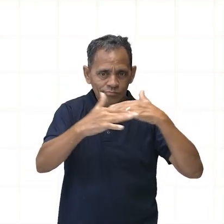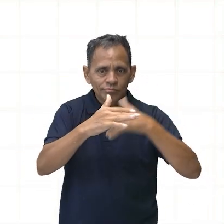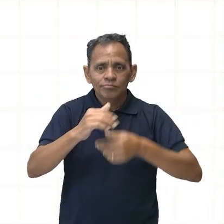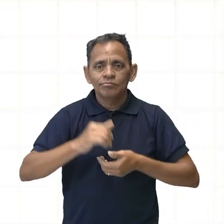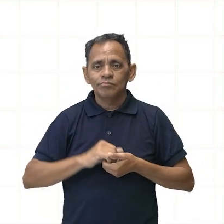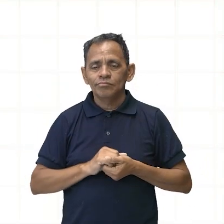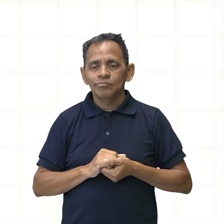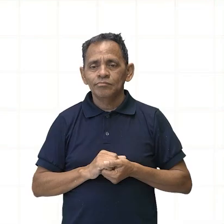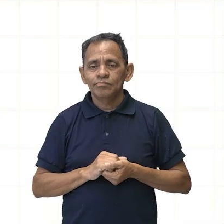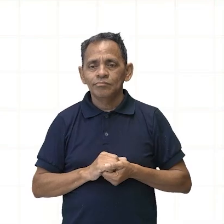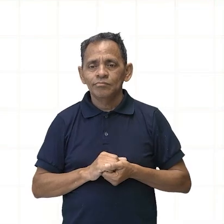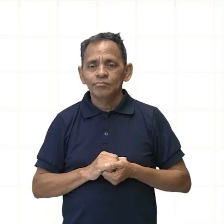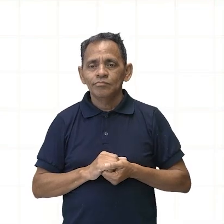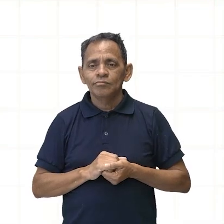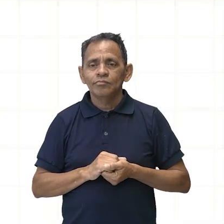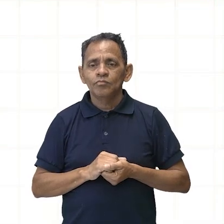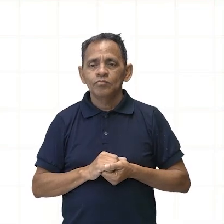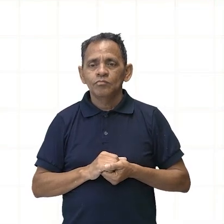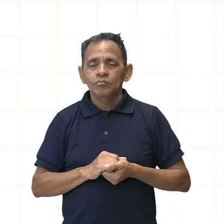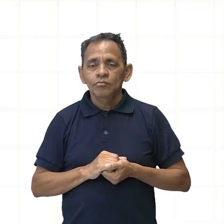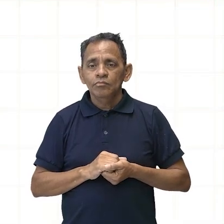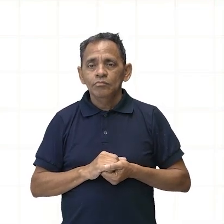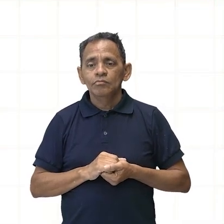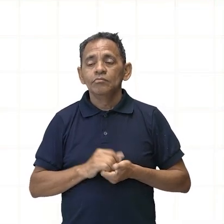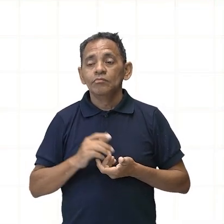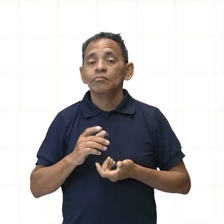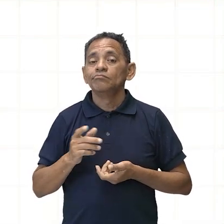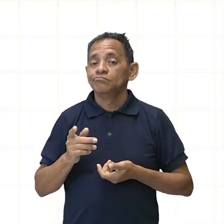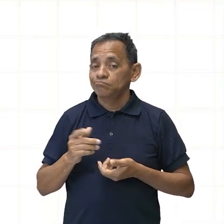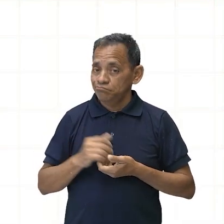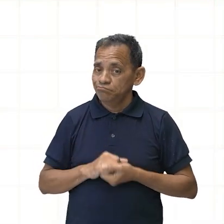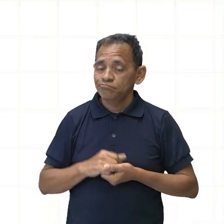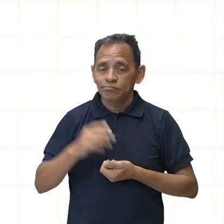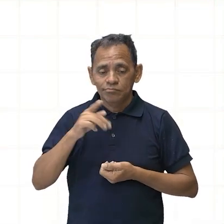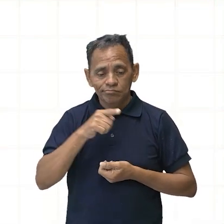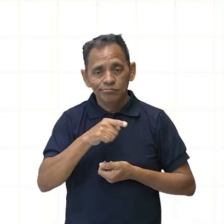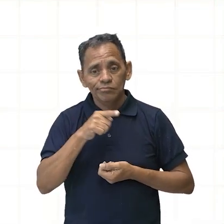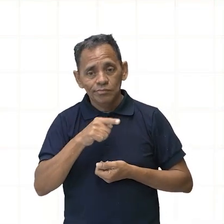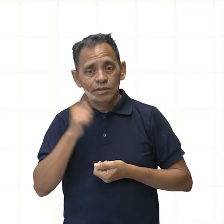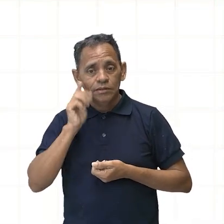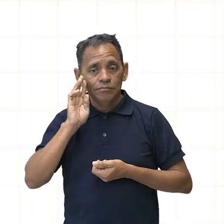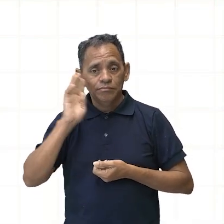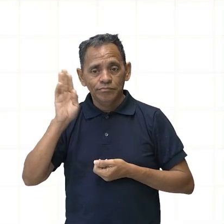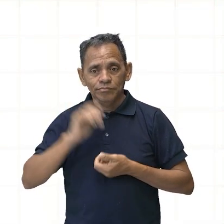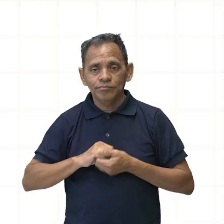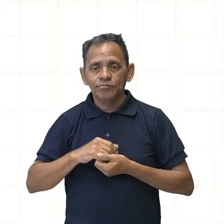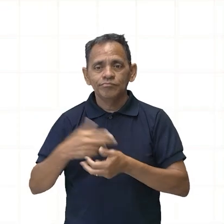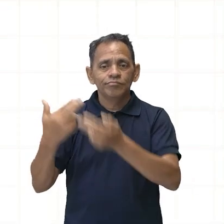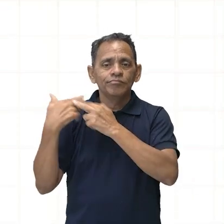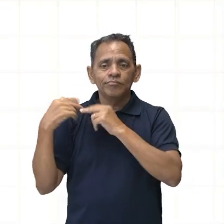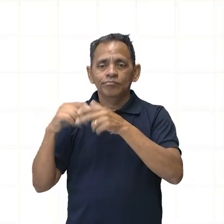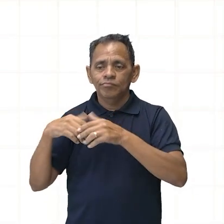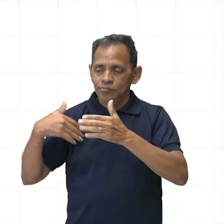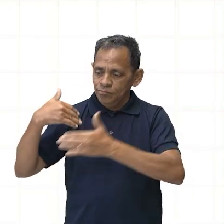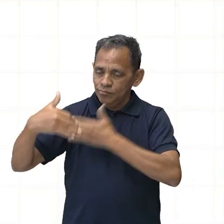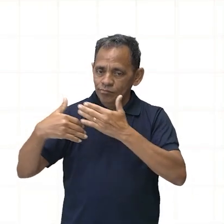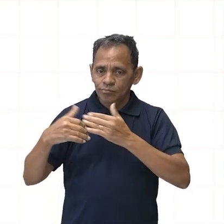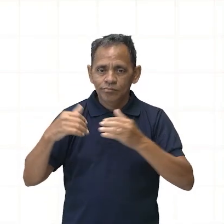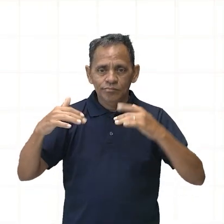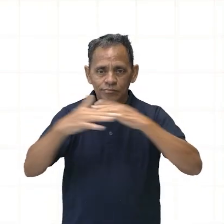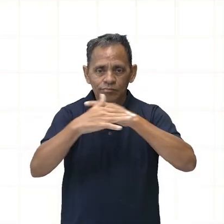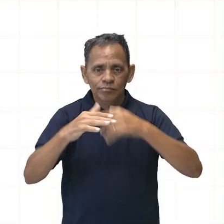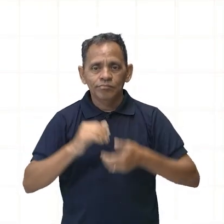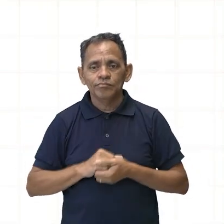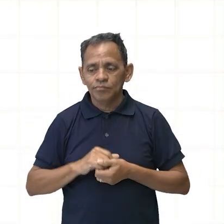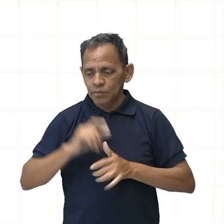campo para a cidade. Então, esse é o principal responsável pelo processo de urbanização. Então, a